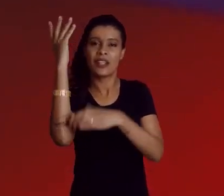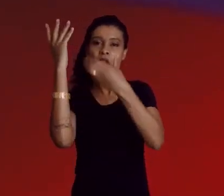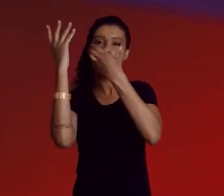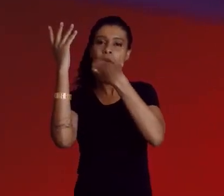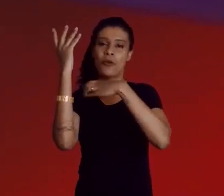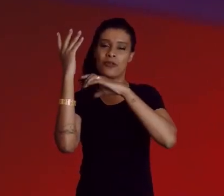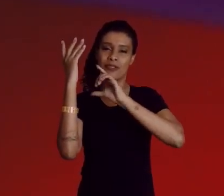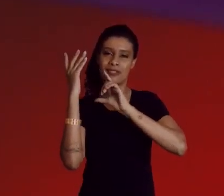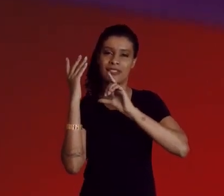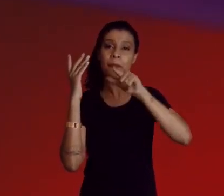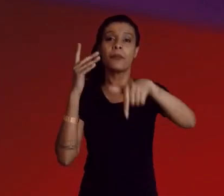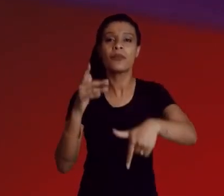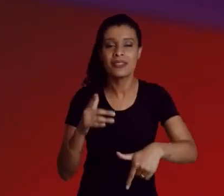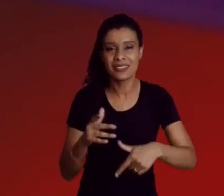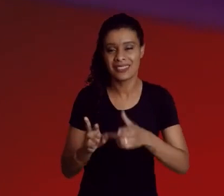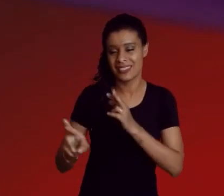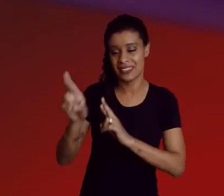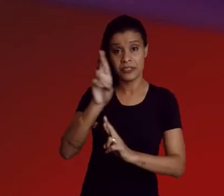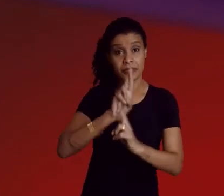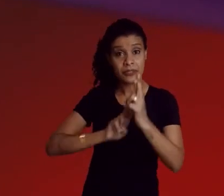Ouse cuidar do seu relacionamento.